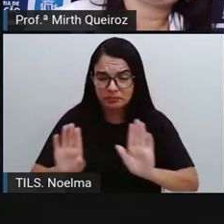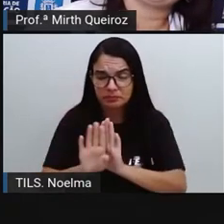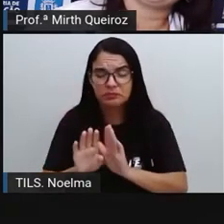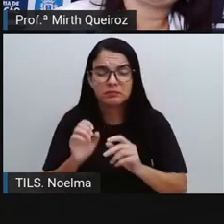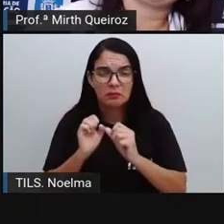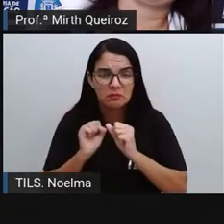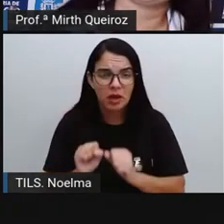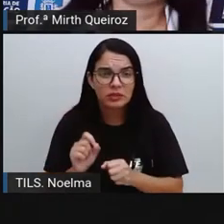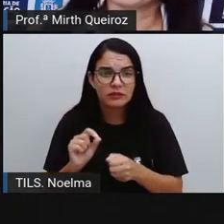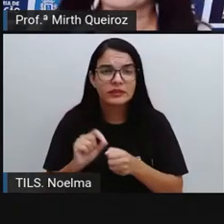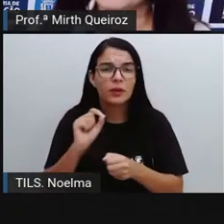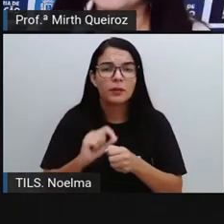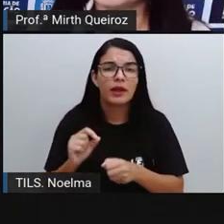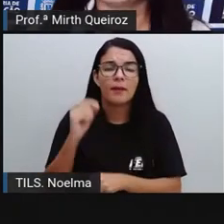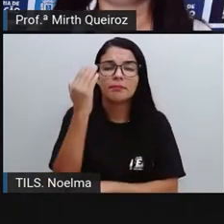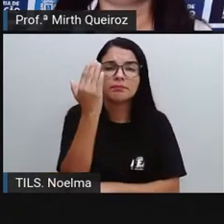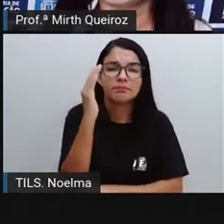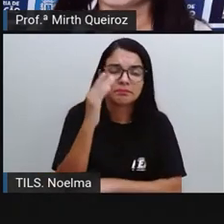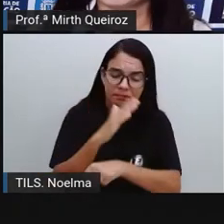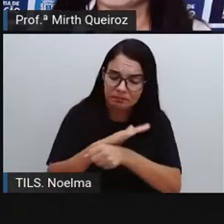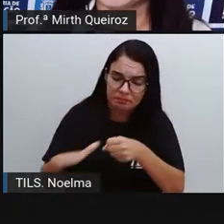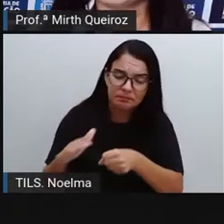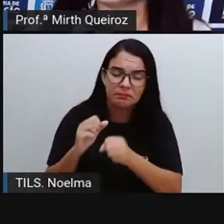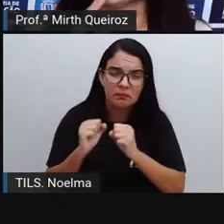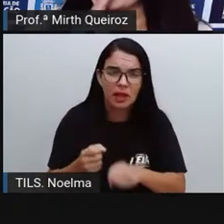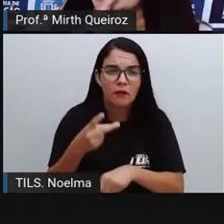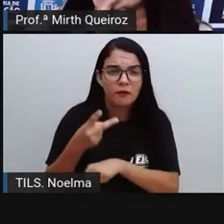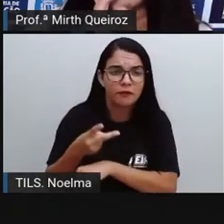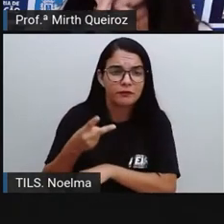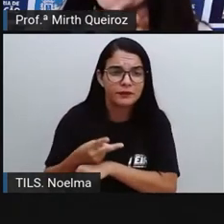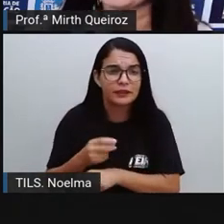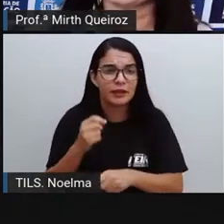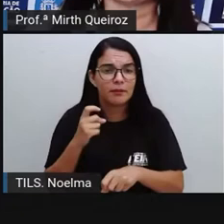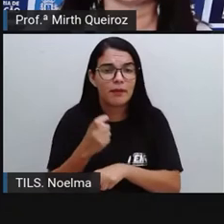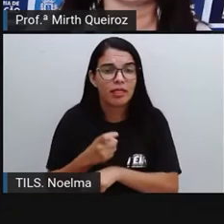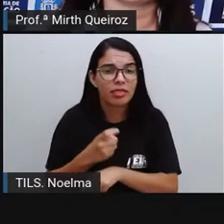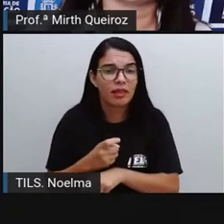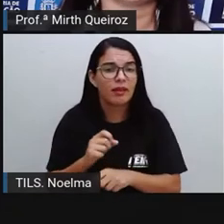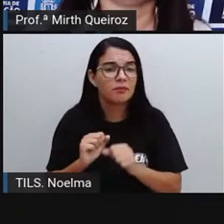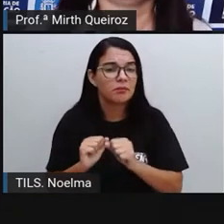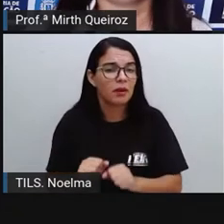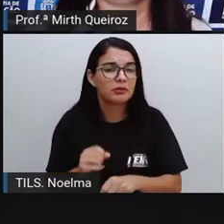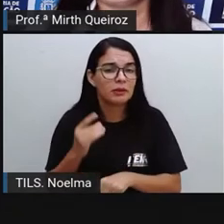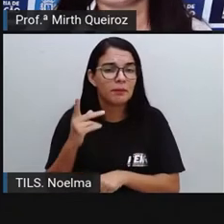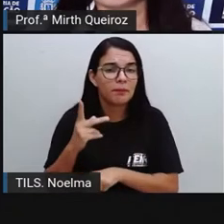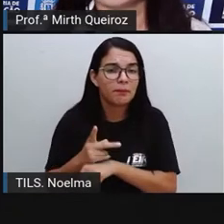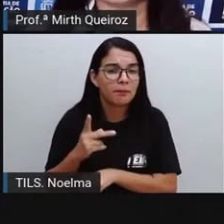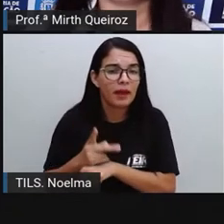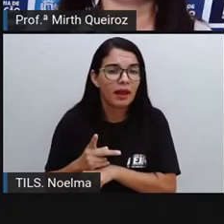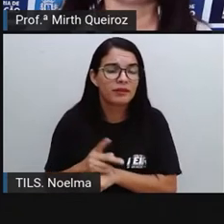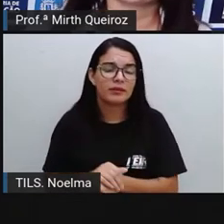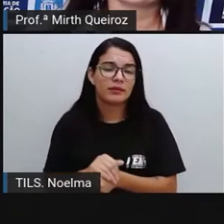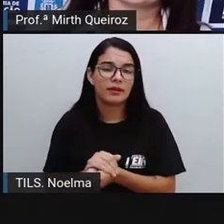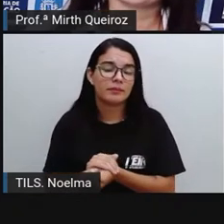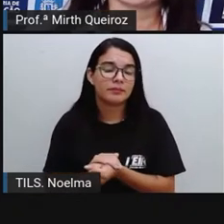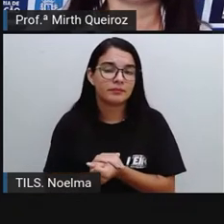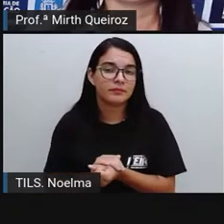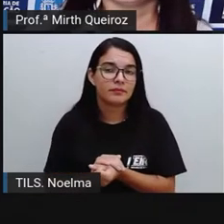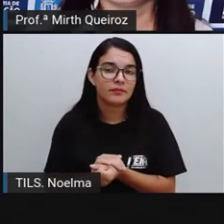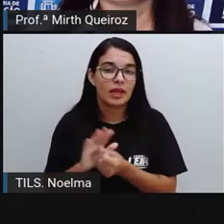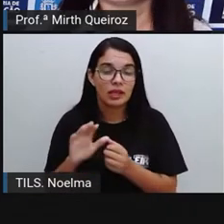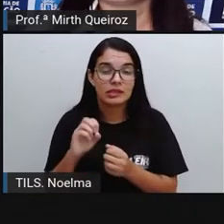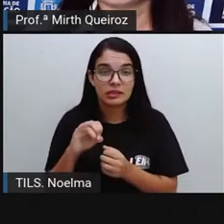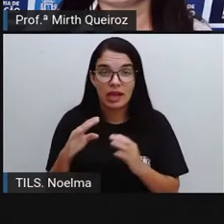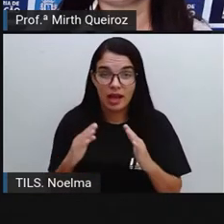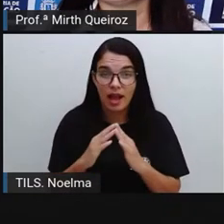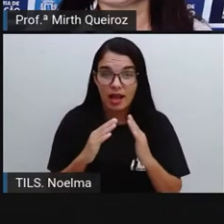ser também de madeira, de vidro, né? Mas no caso da gente, nós que vamos fazer na escola, nós que vamos fazer em casa,